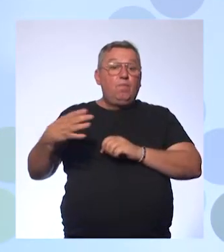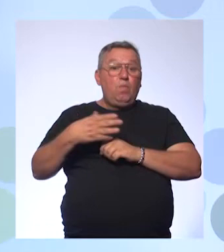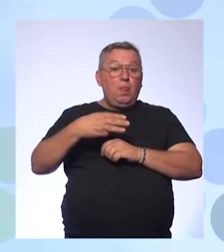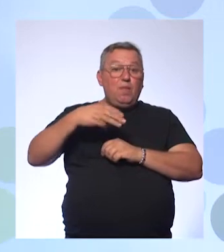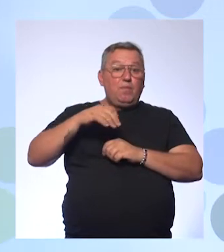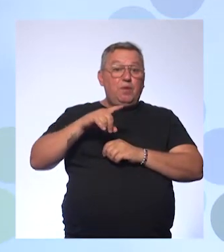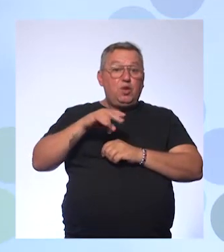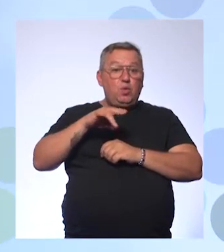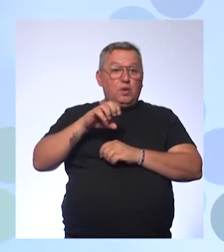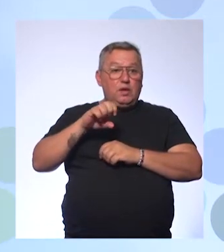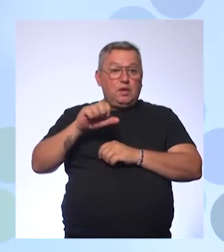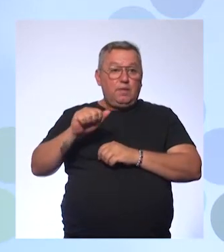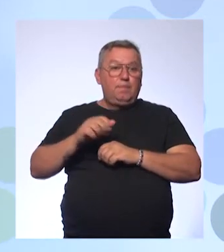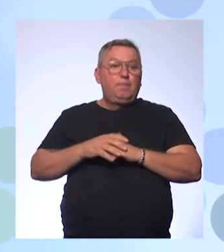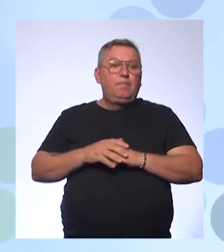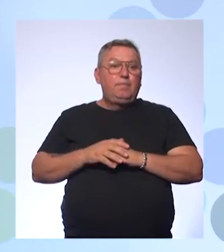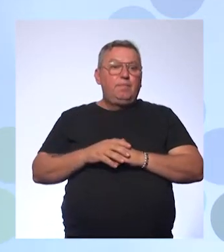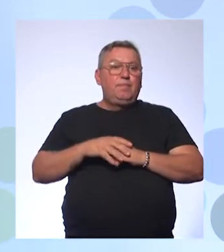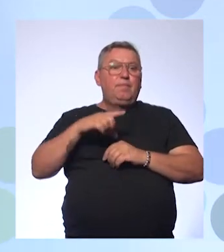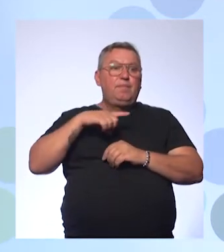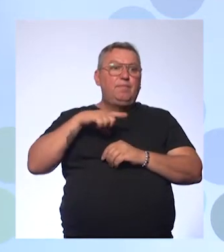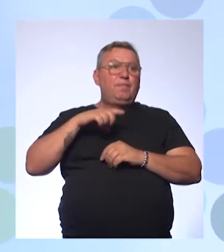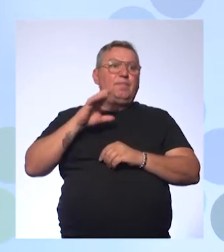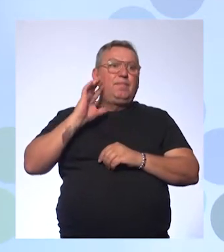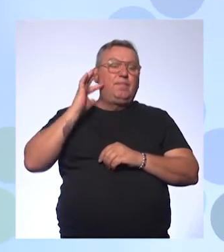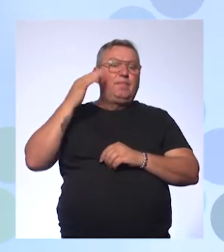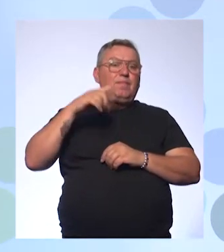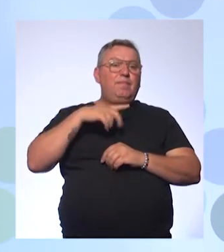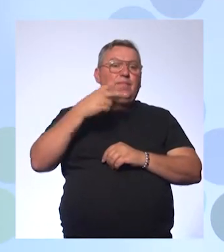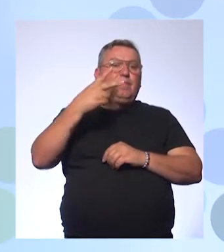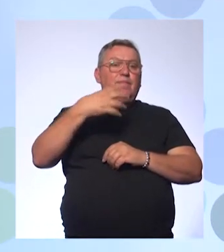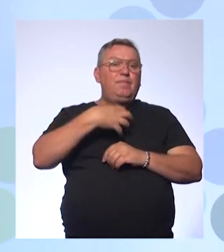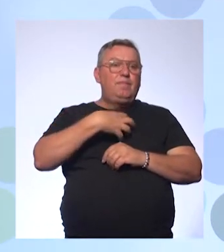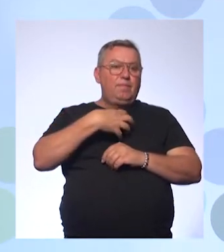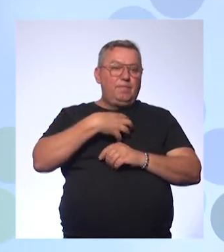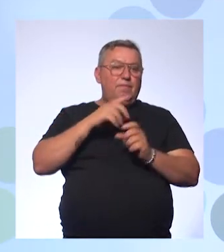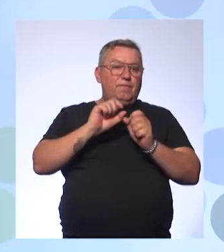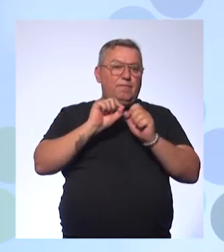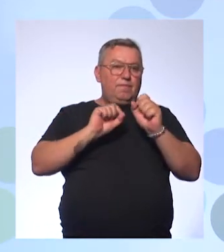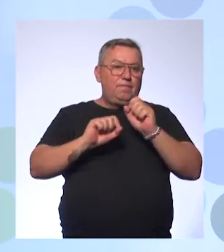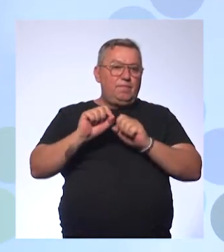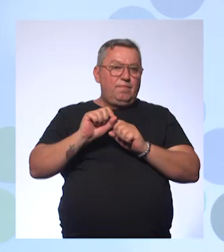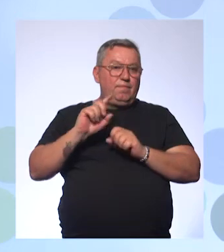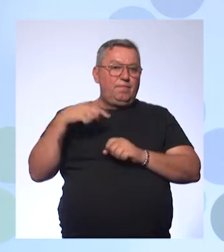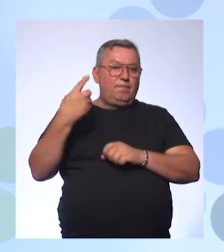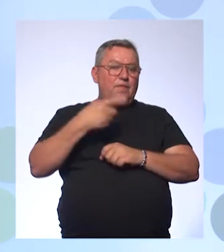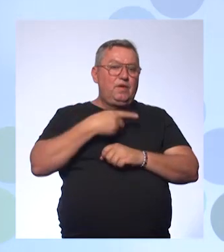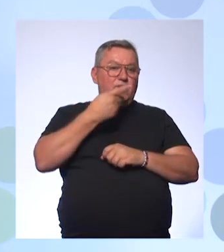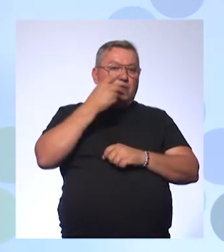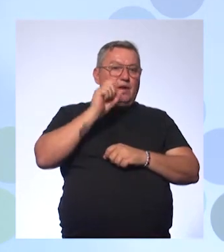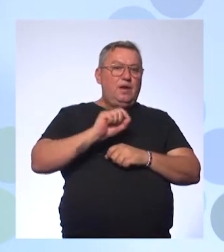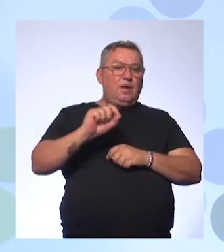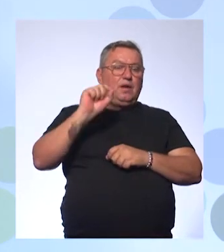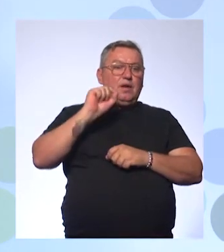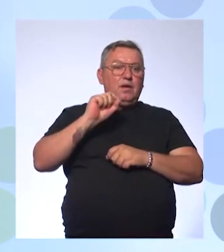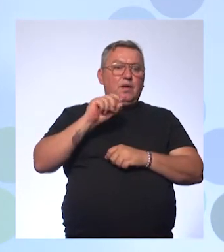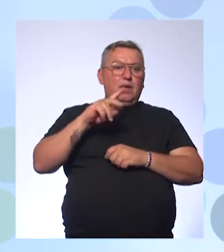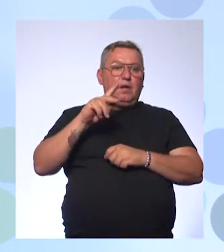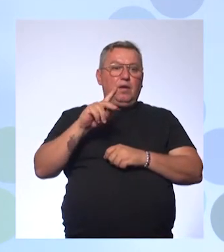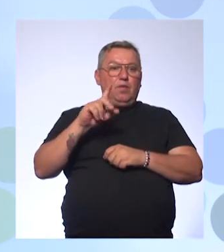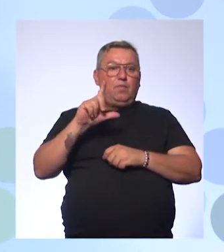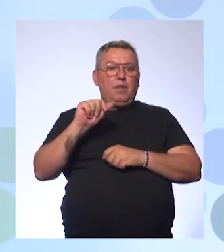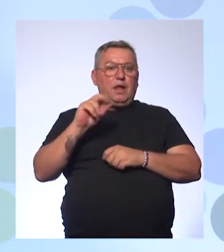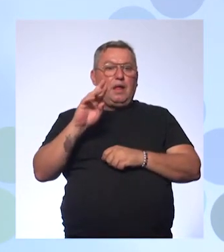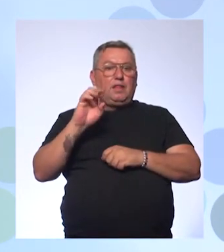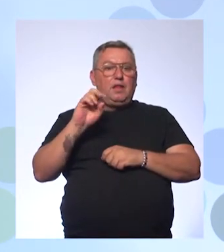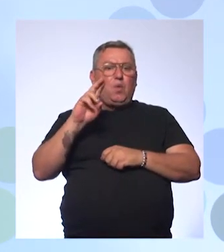medusas, tá? Então, é assim que acontece, tem essas 2 formas de reprodução. E a gente vai falar dos